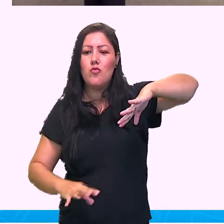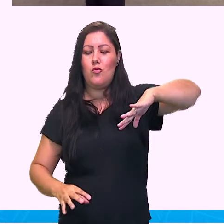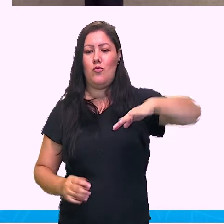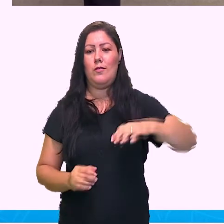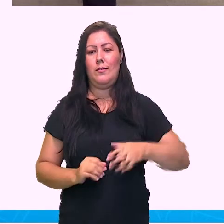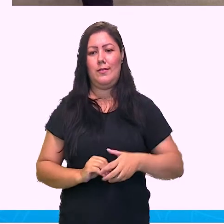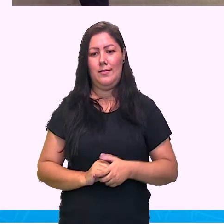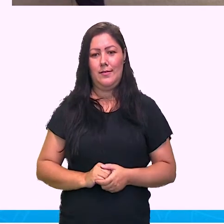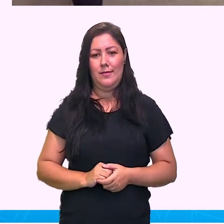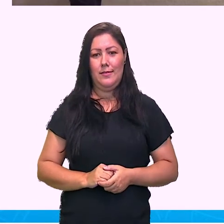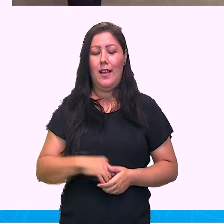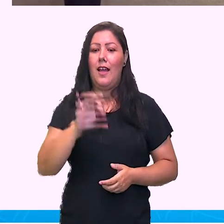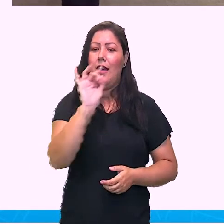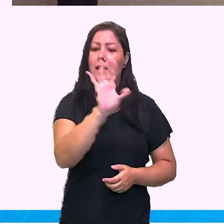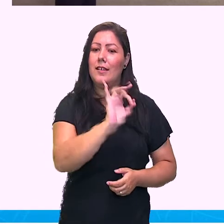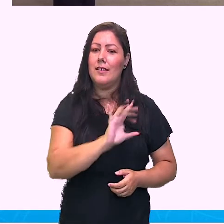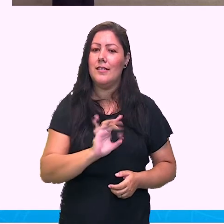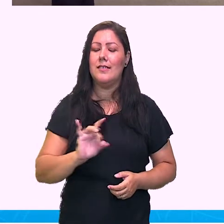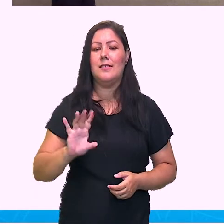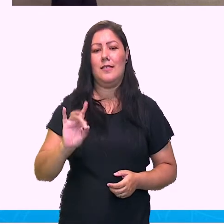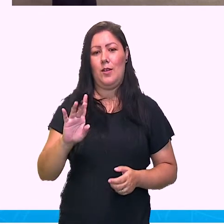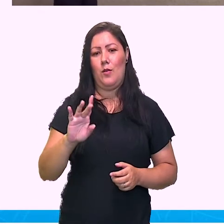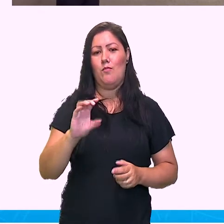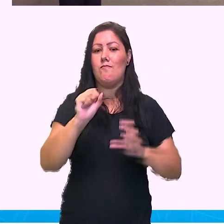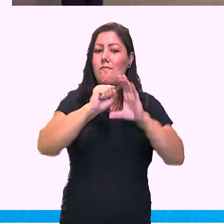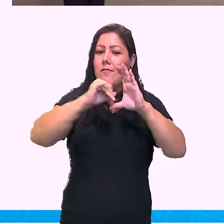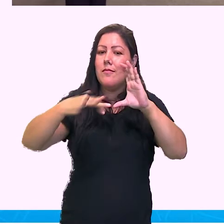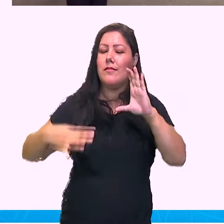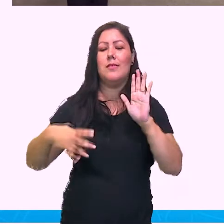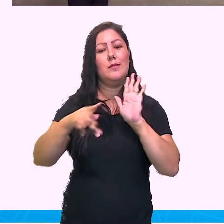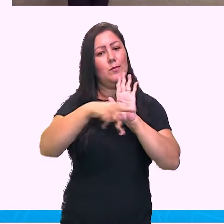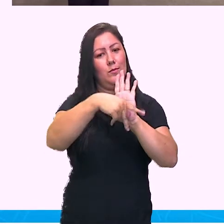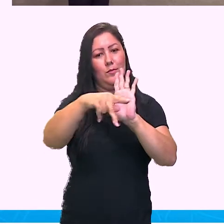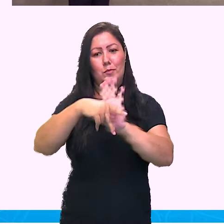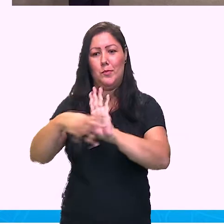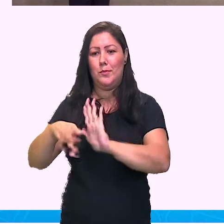cada lugar aqui tem uma característica diferente.